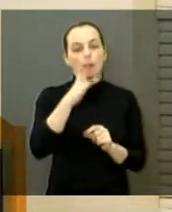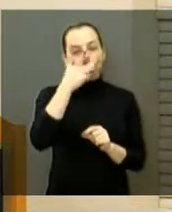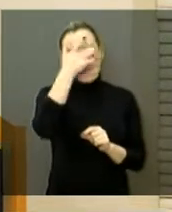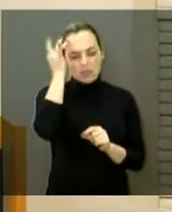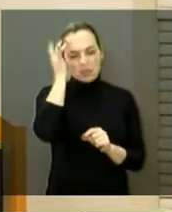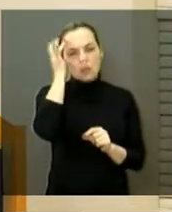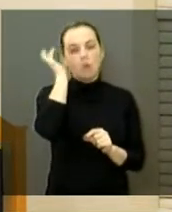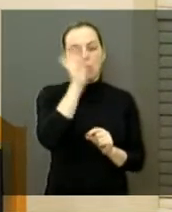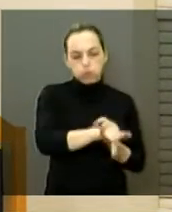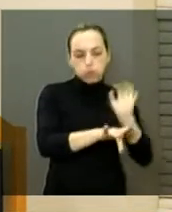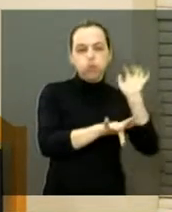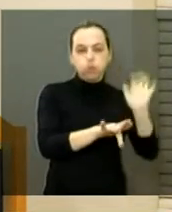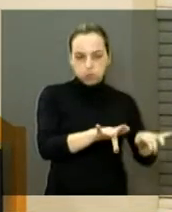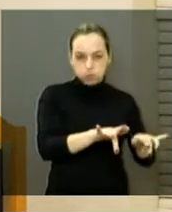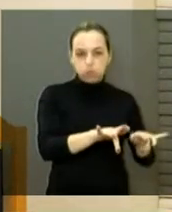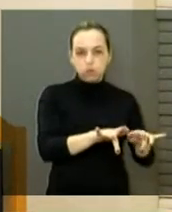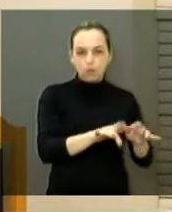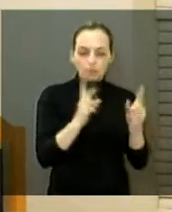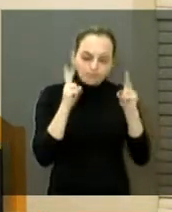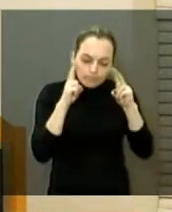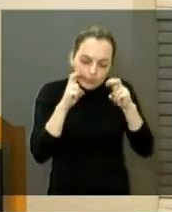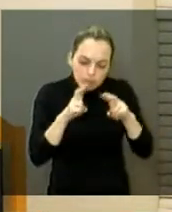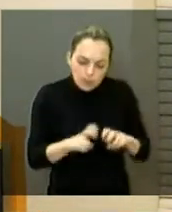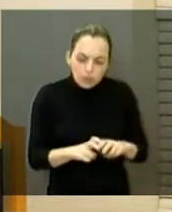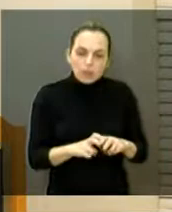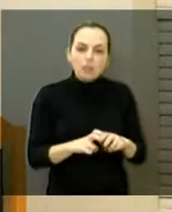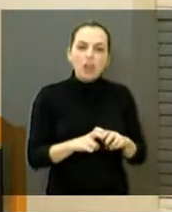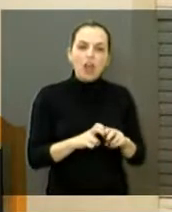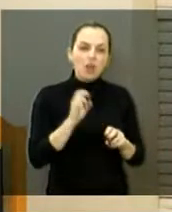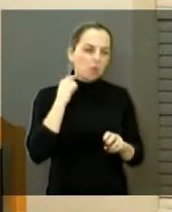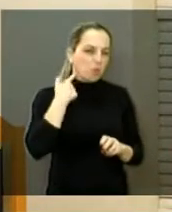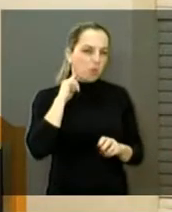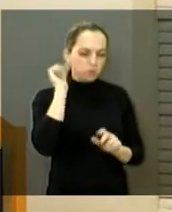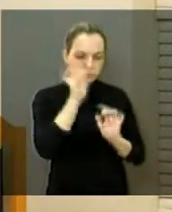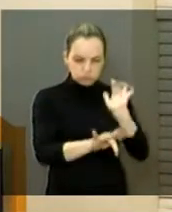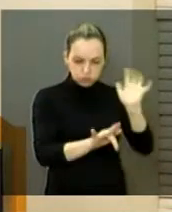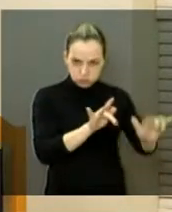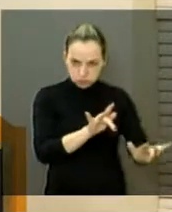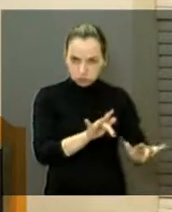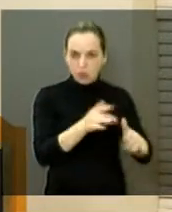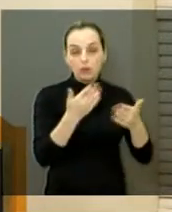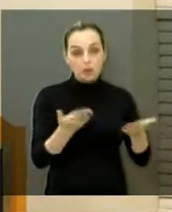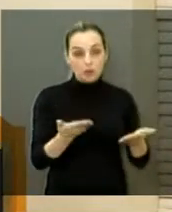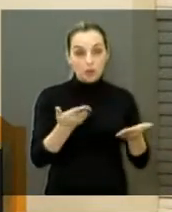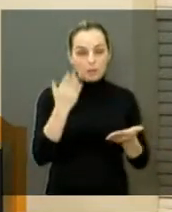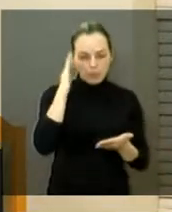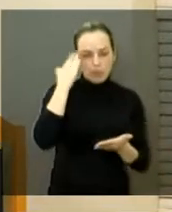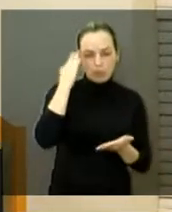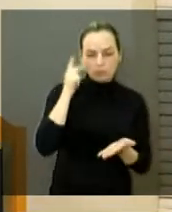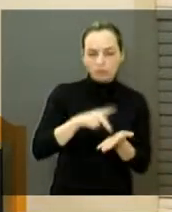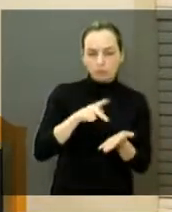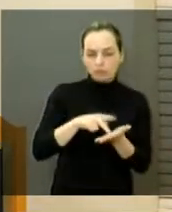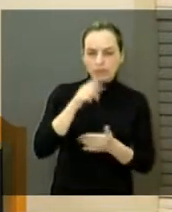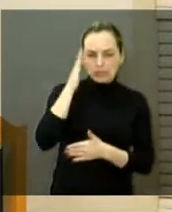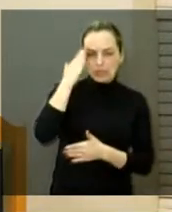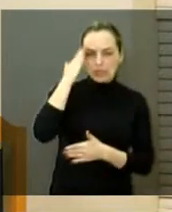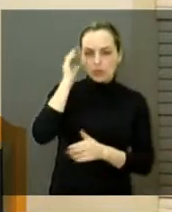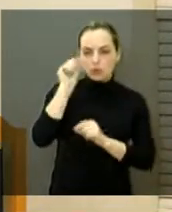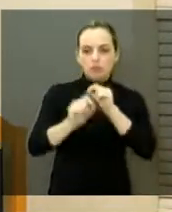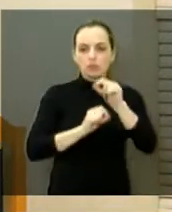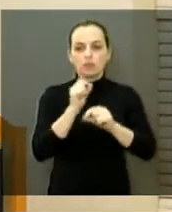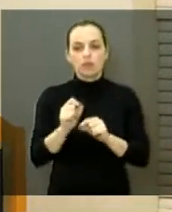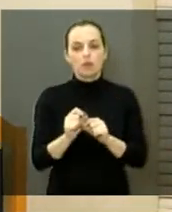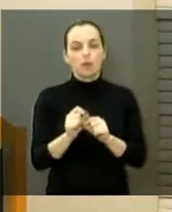esse descarte, para analisar o entulho que está lá no... Entendeu? Você entendeu o que eu quis dizer? Então, foi alguém